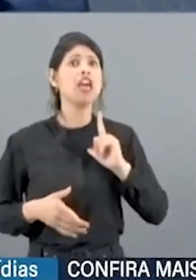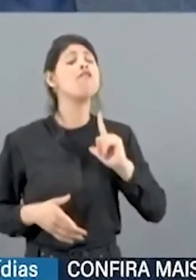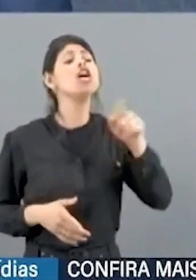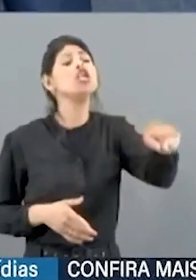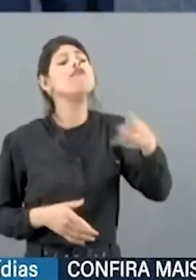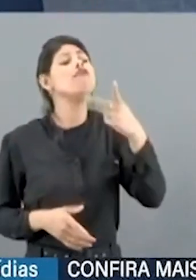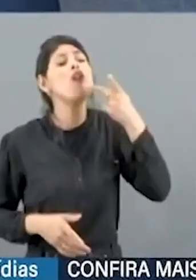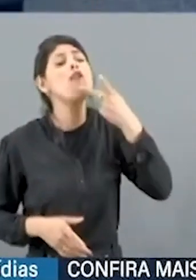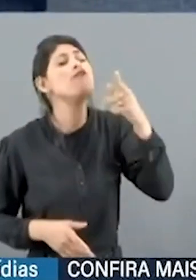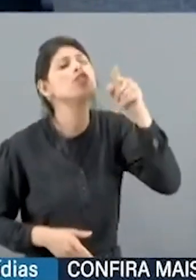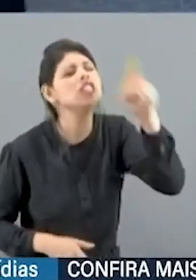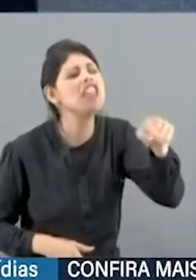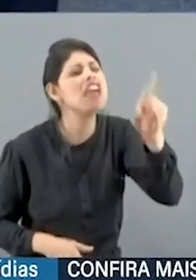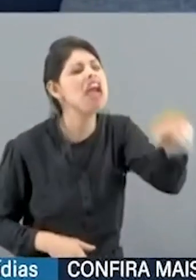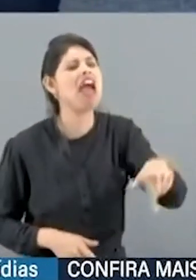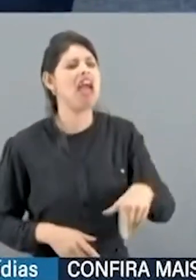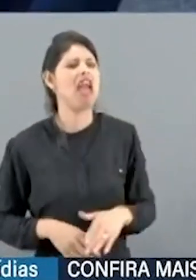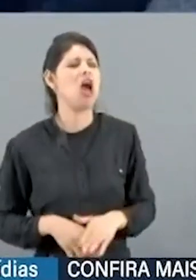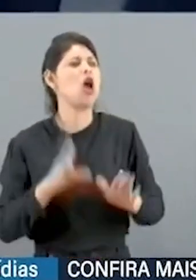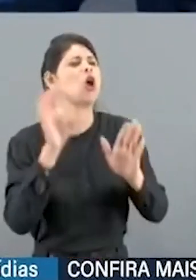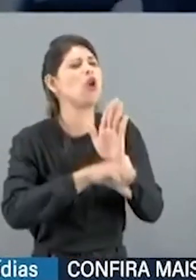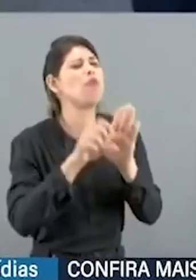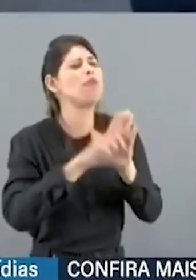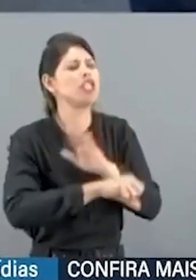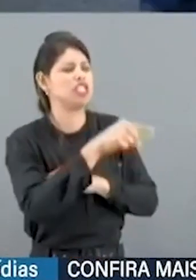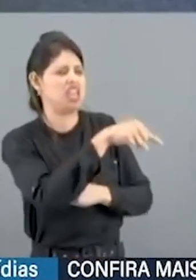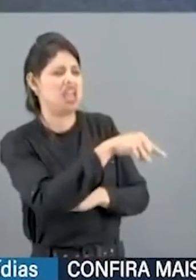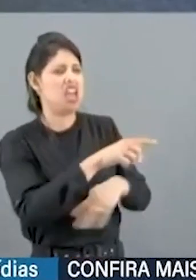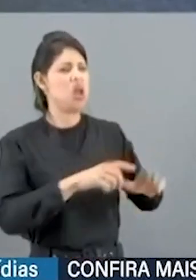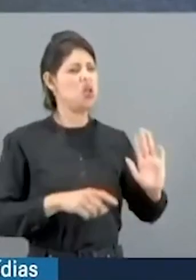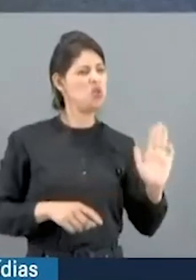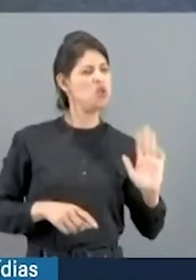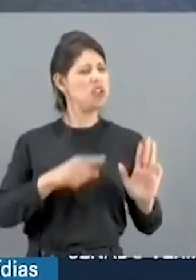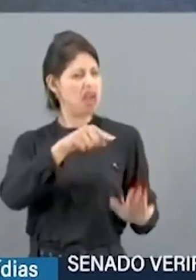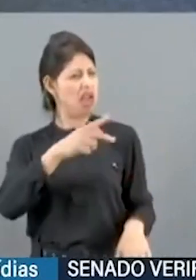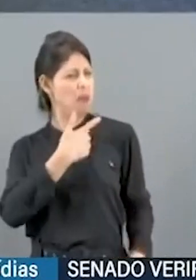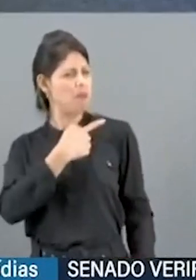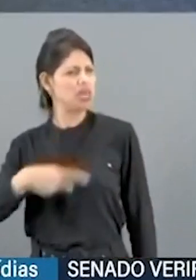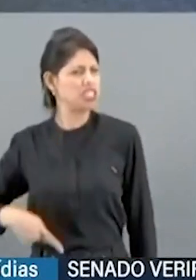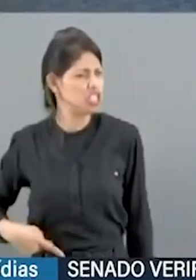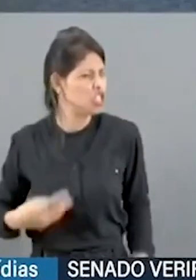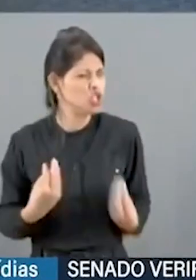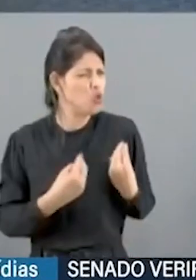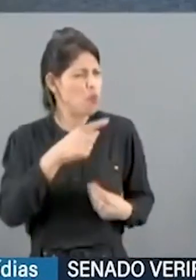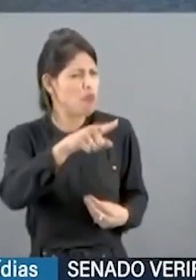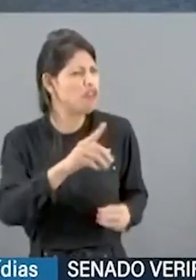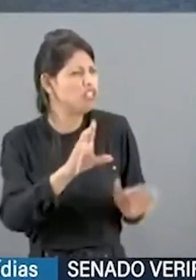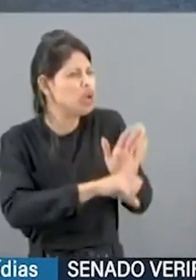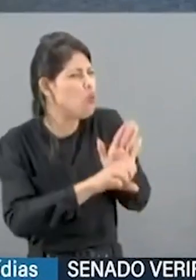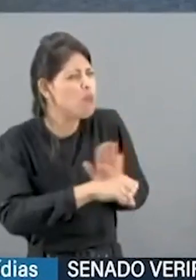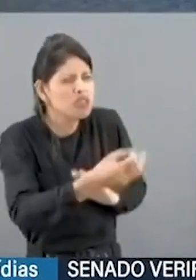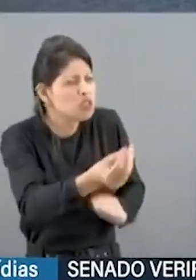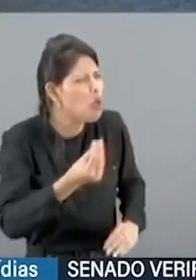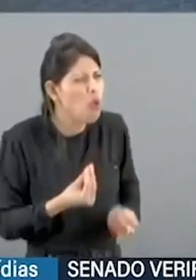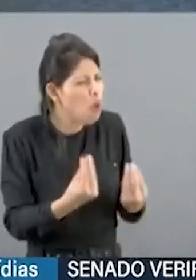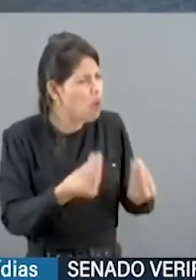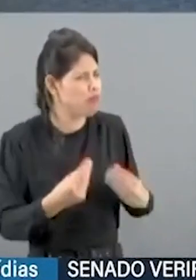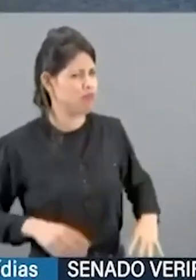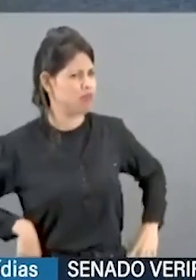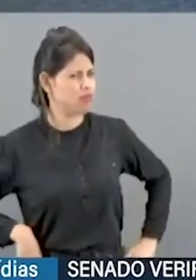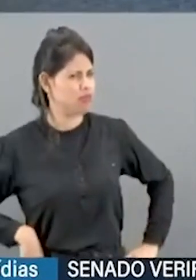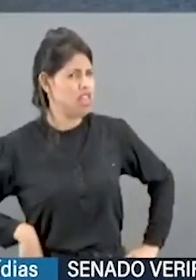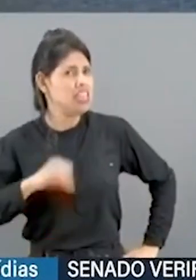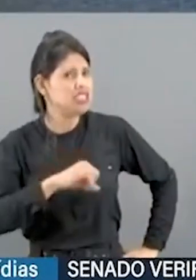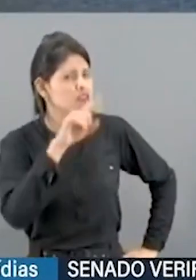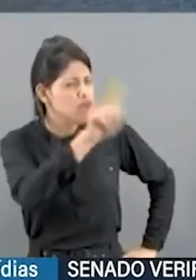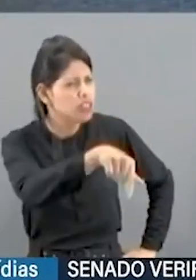de golpista Lula não é presidente como é que chegou a pista aí eu preciso te defender também se o